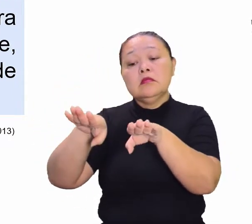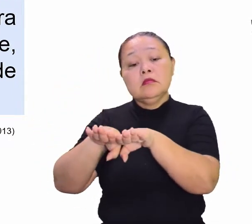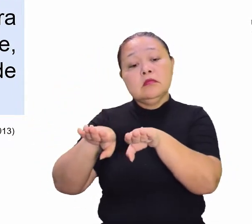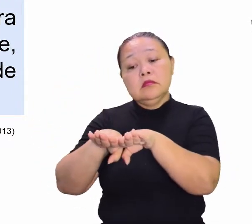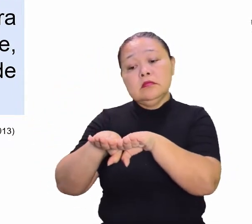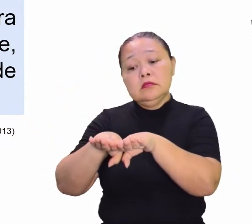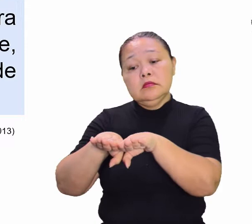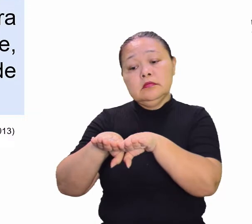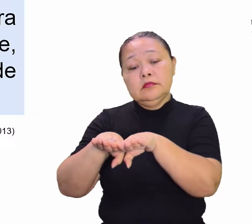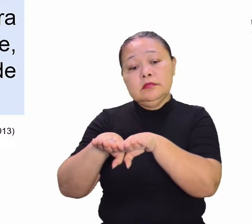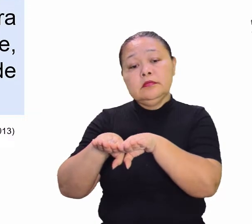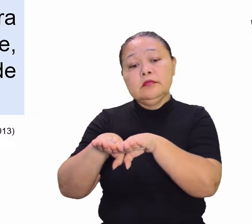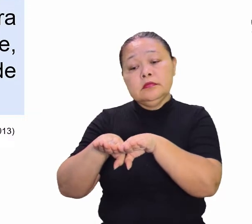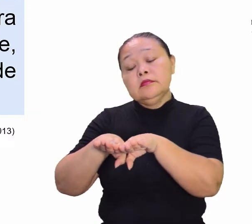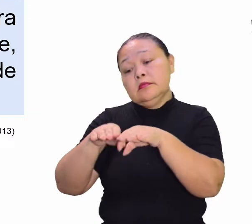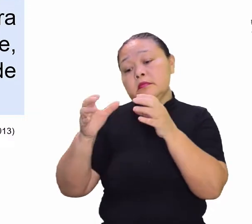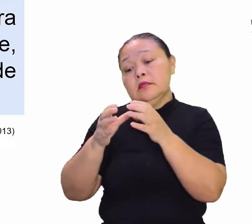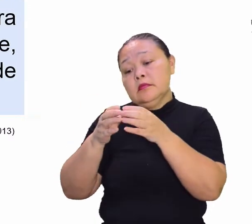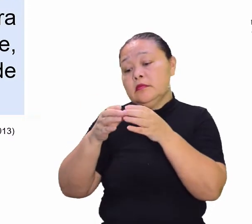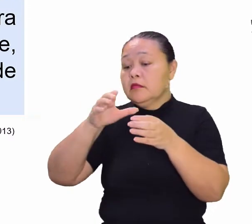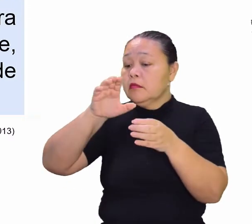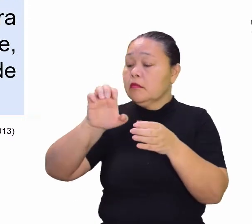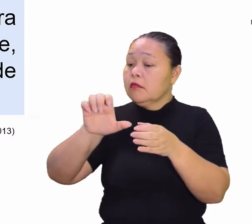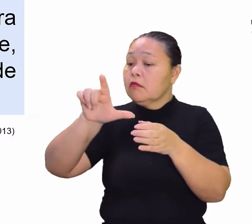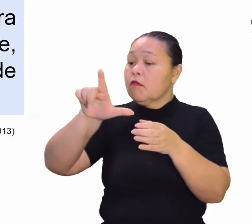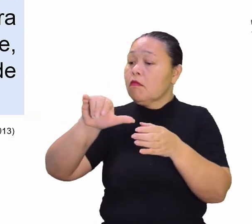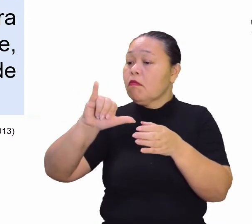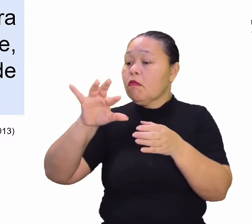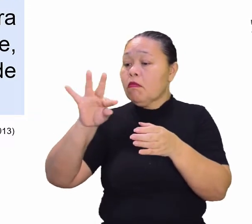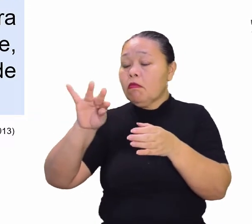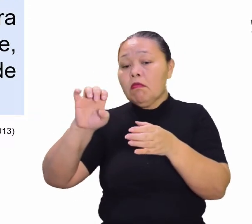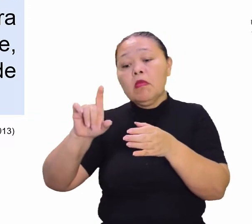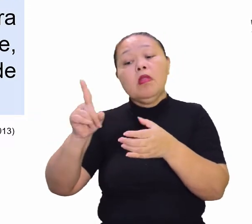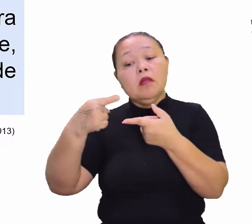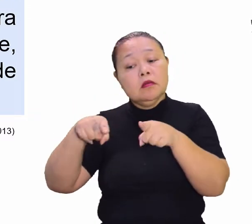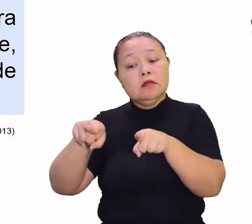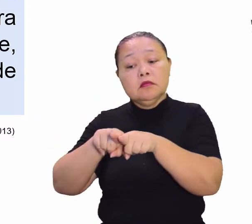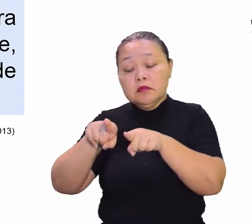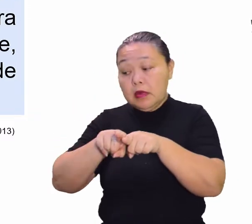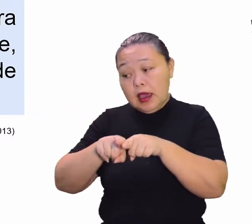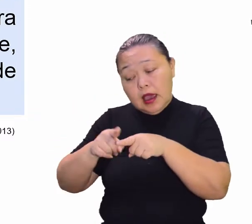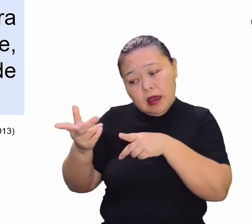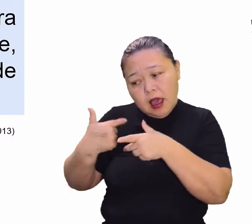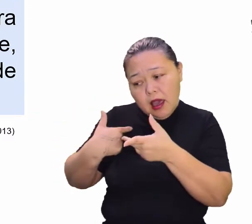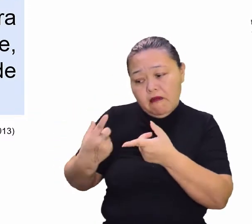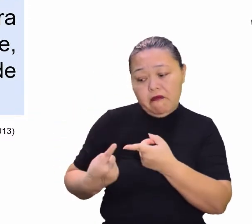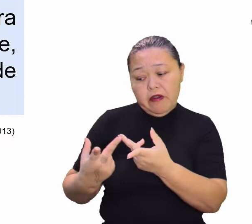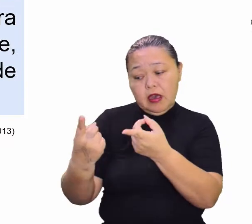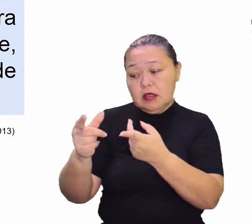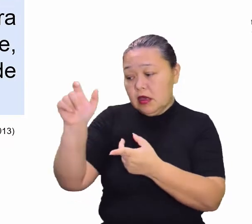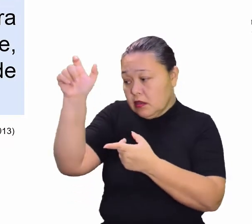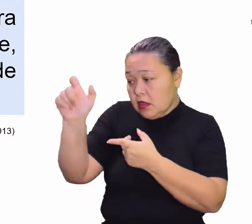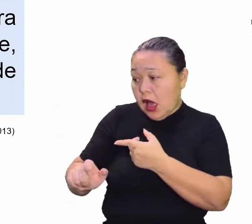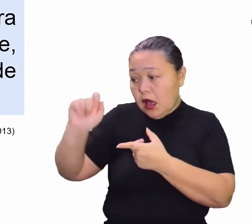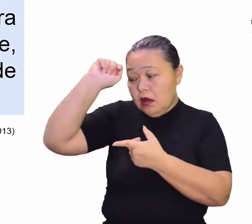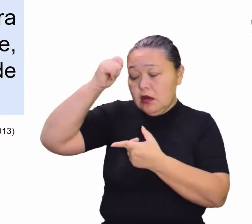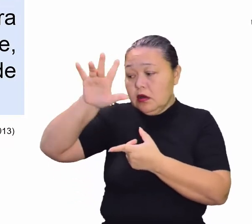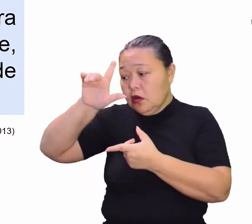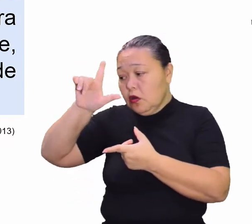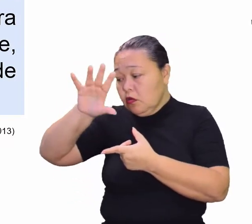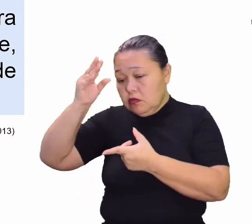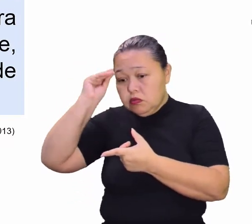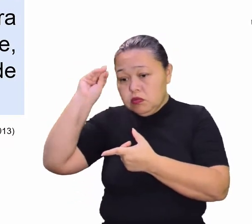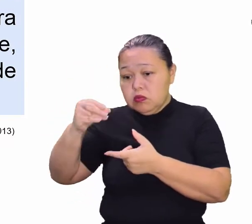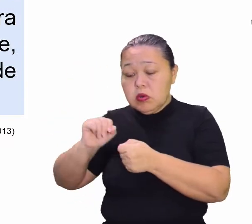galera, né, que era elite se influenciava, né? O Jorge, com essas vendas, né, dos escravos, fazia as